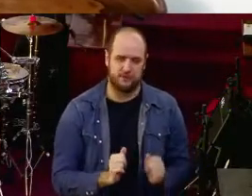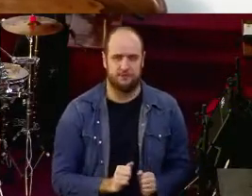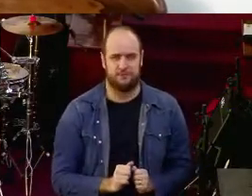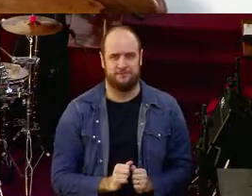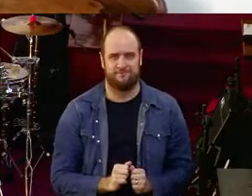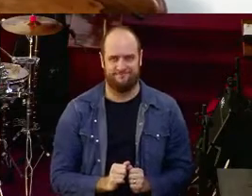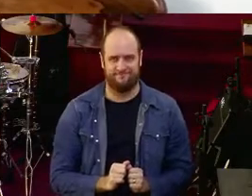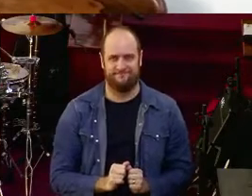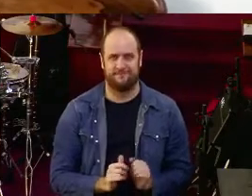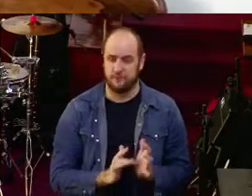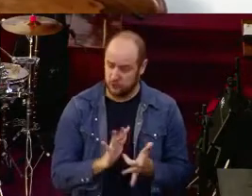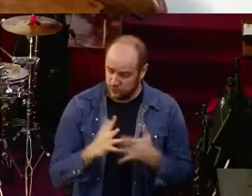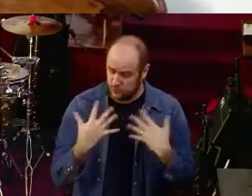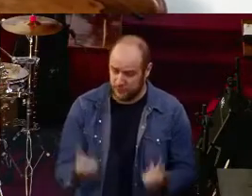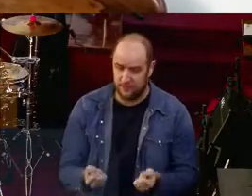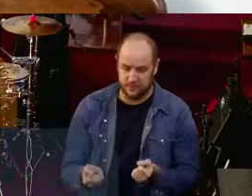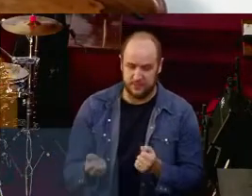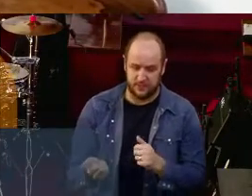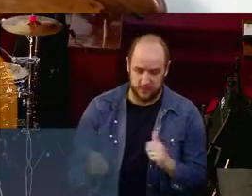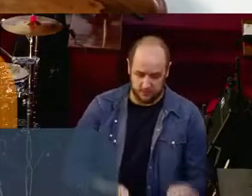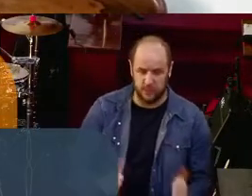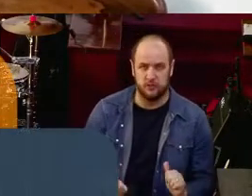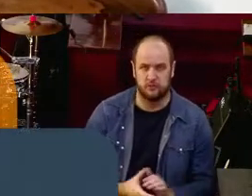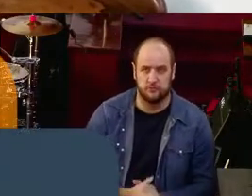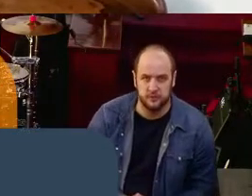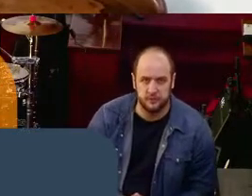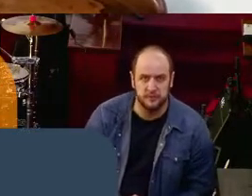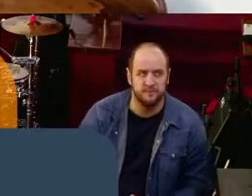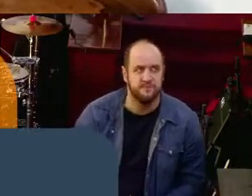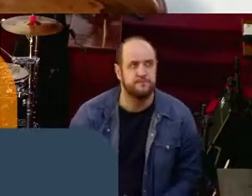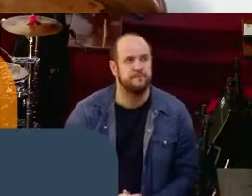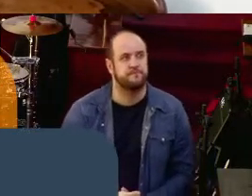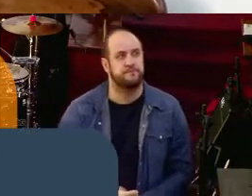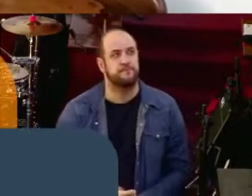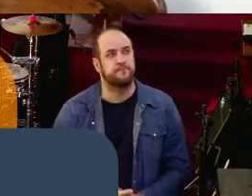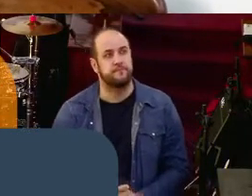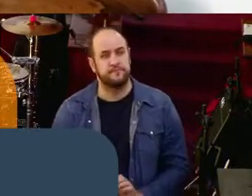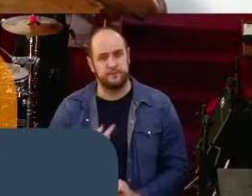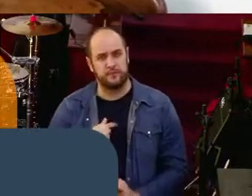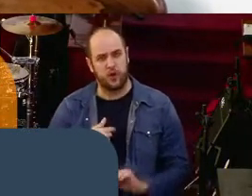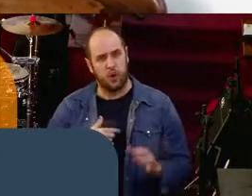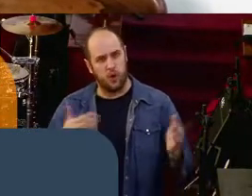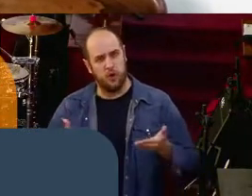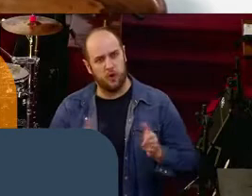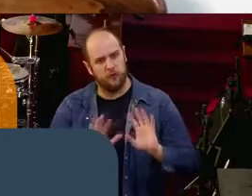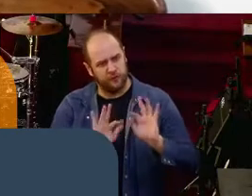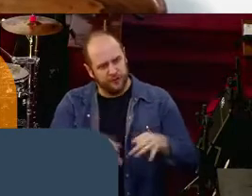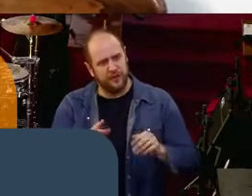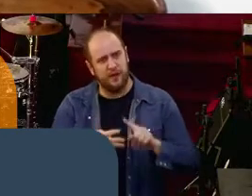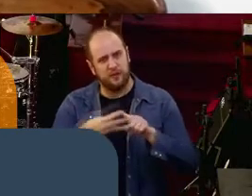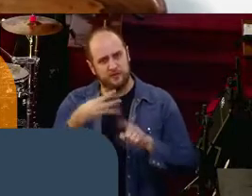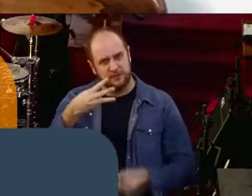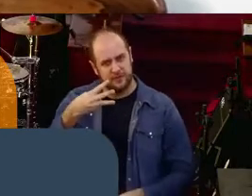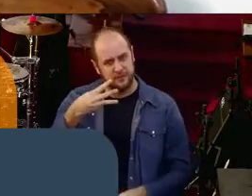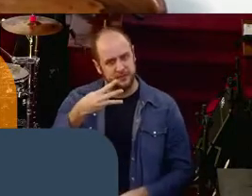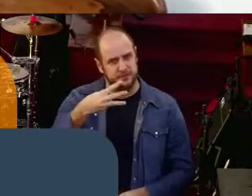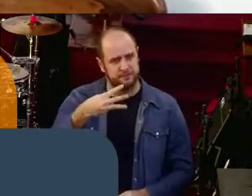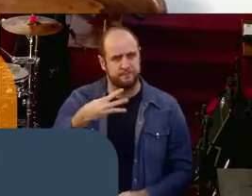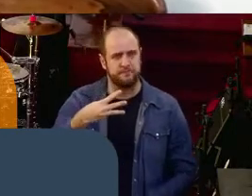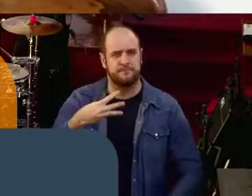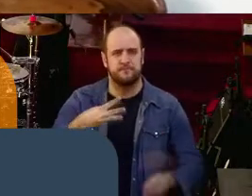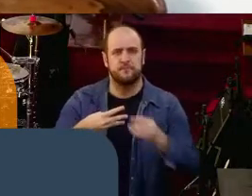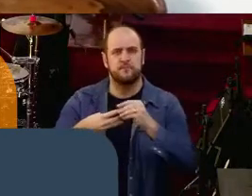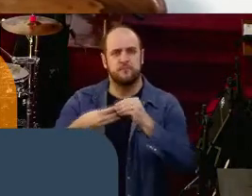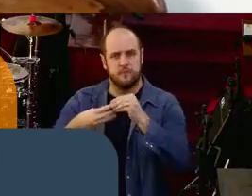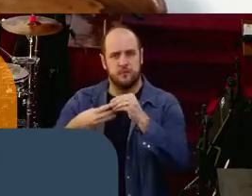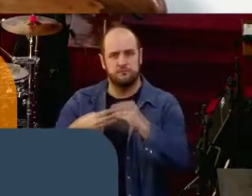batizado. Para concluir, as 3 coisas que eu trago aqui para a nossa conclusão. Uma